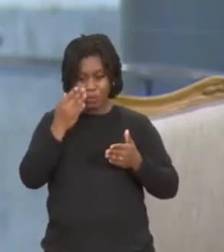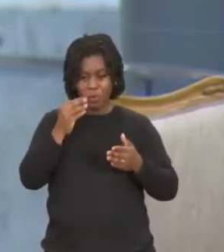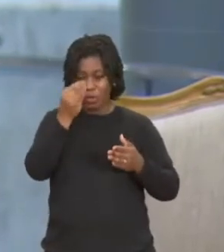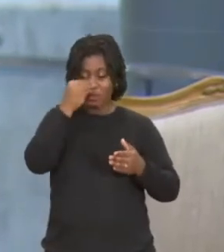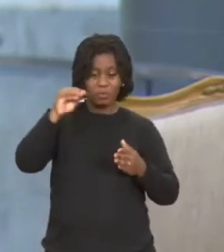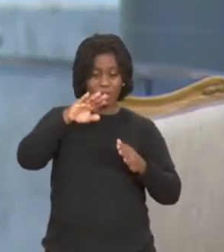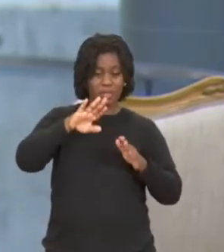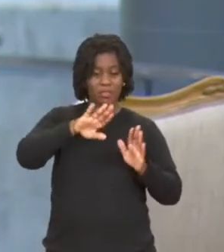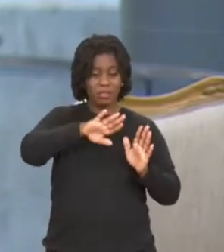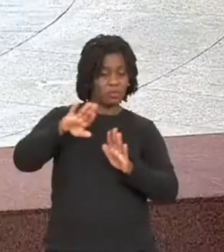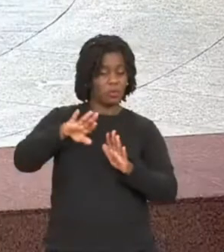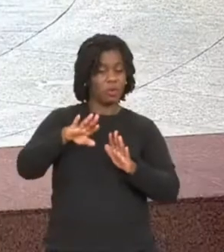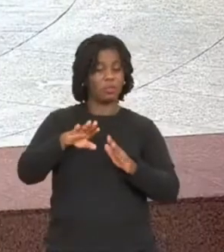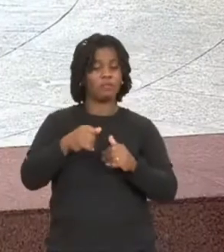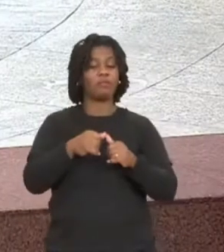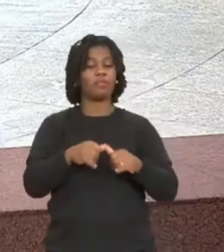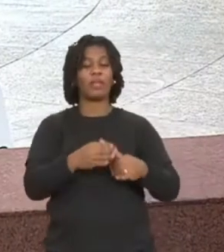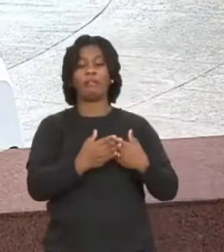de Deus nem do pastor.